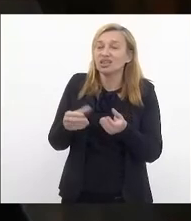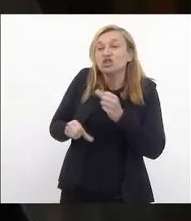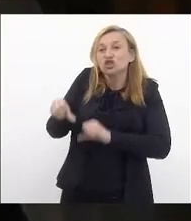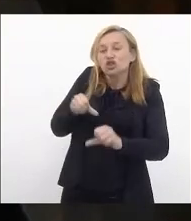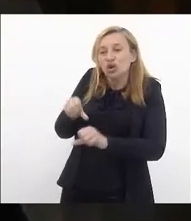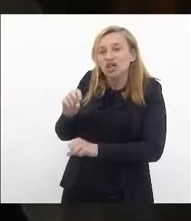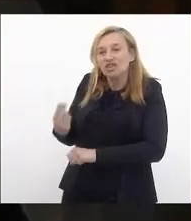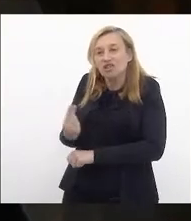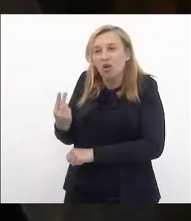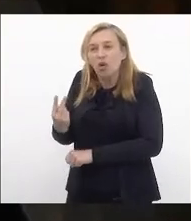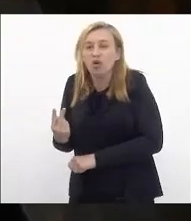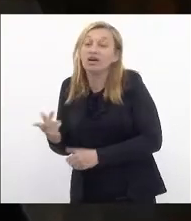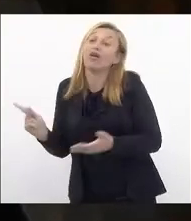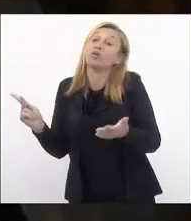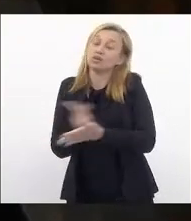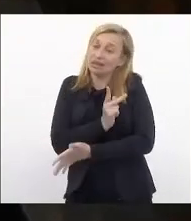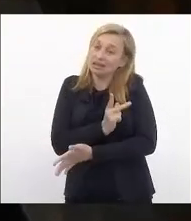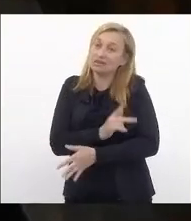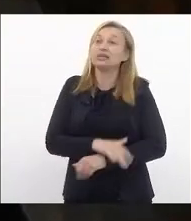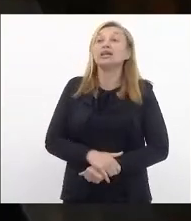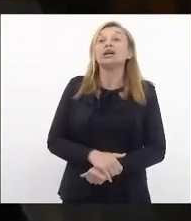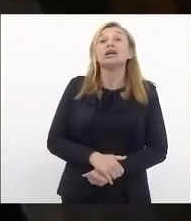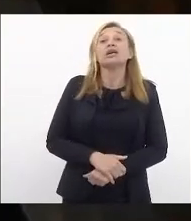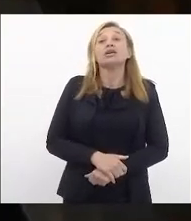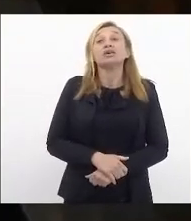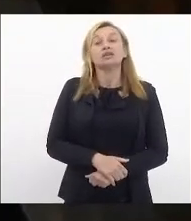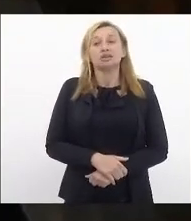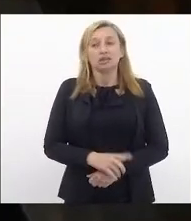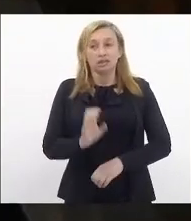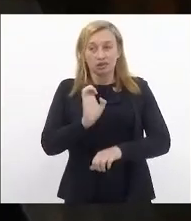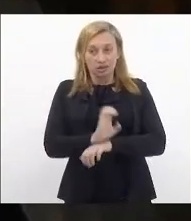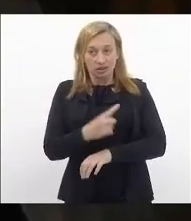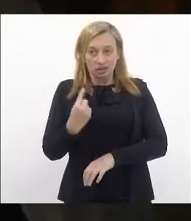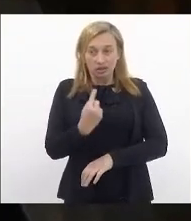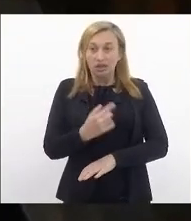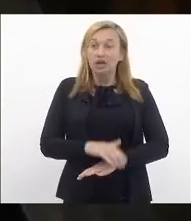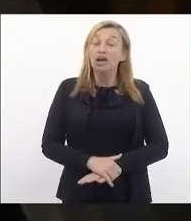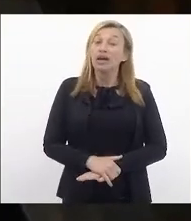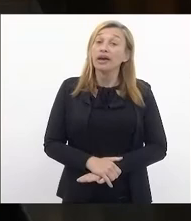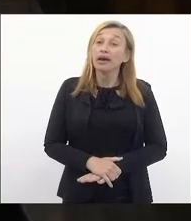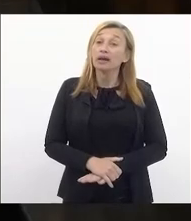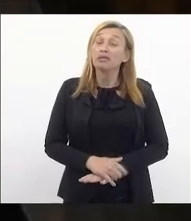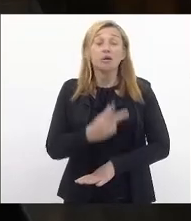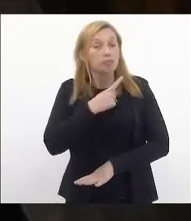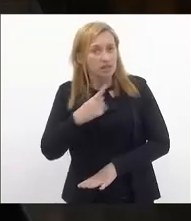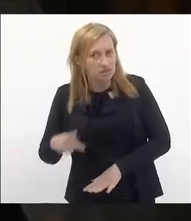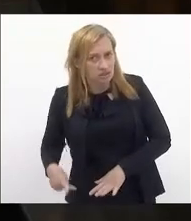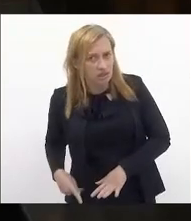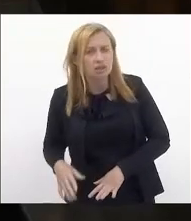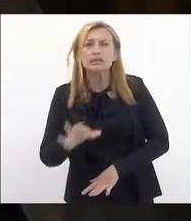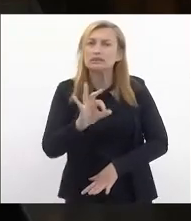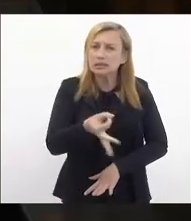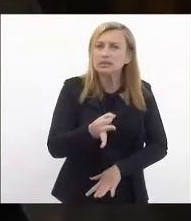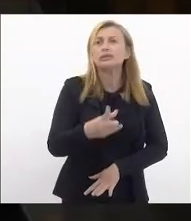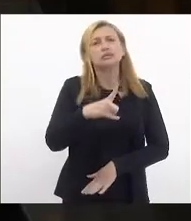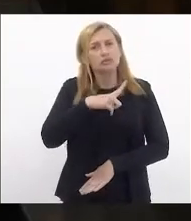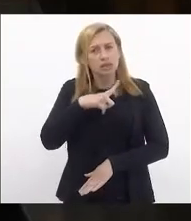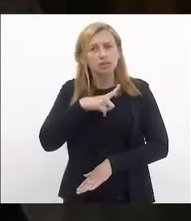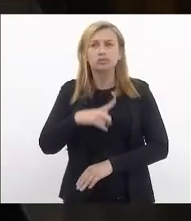que ocorre em nosso estado presidente eu tenho certeza